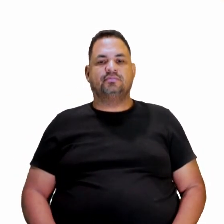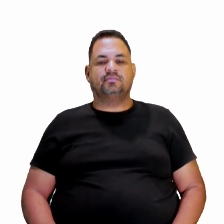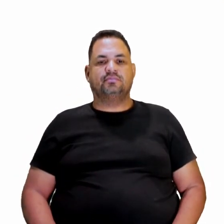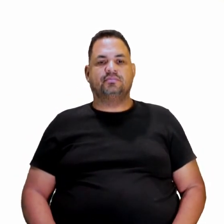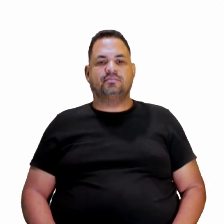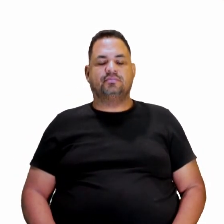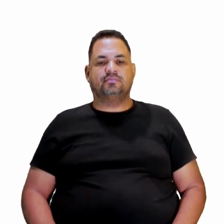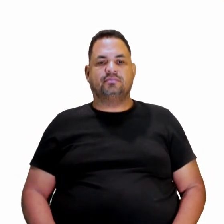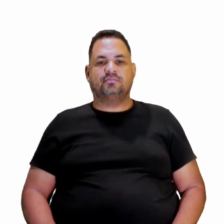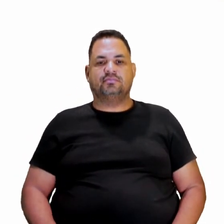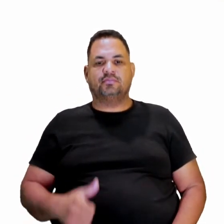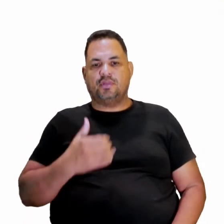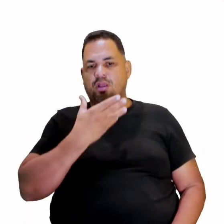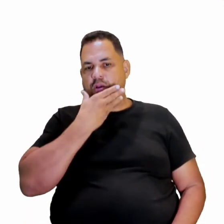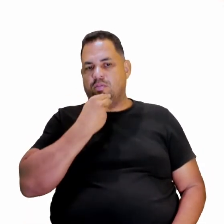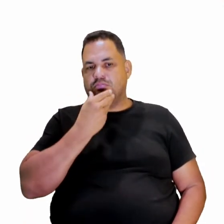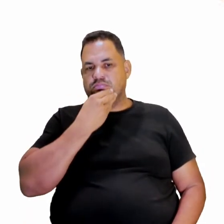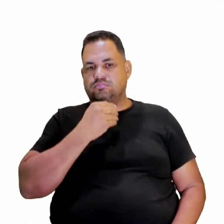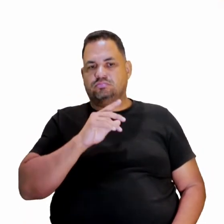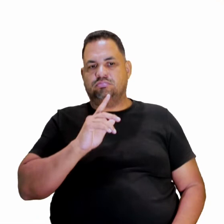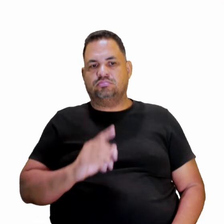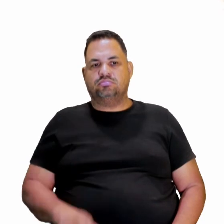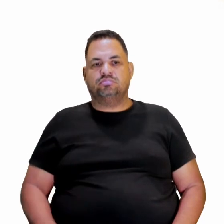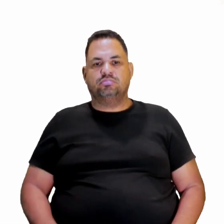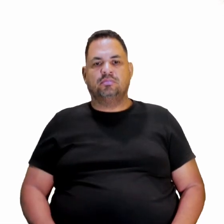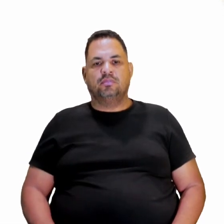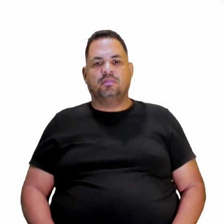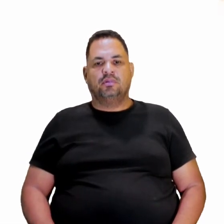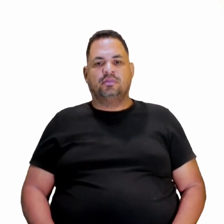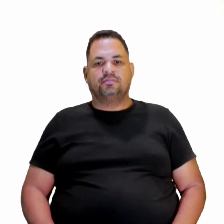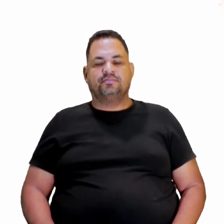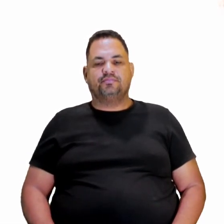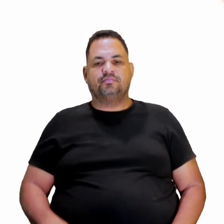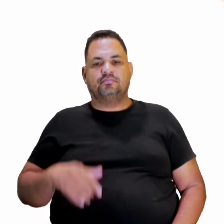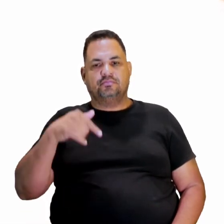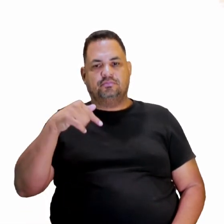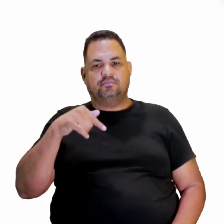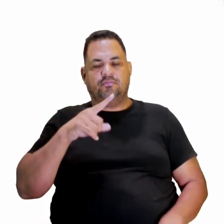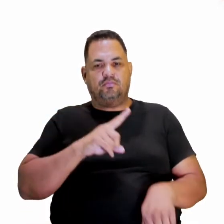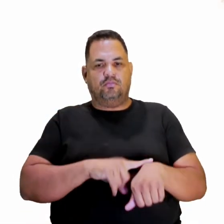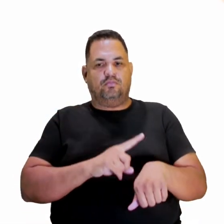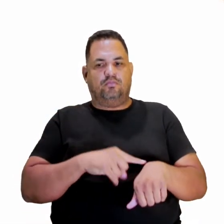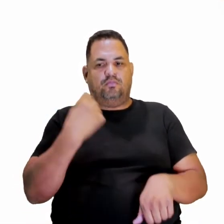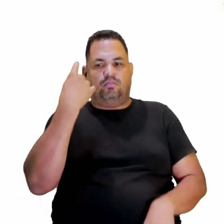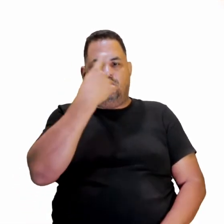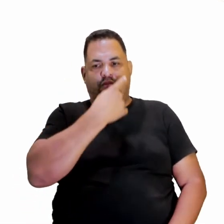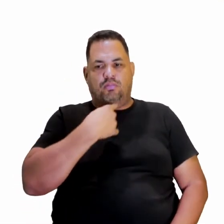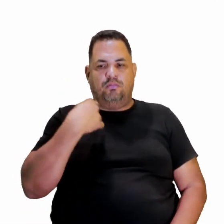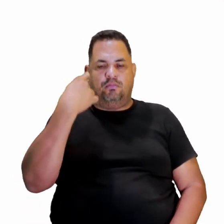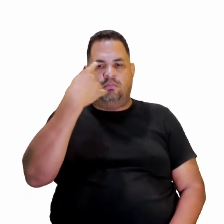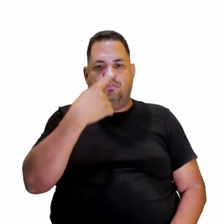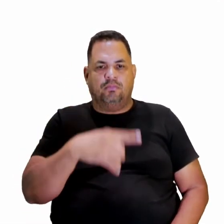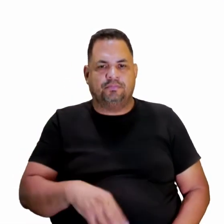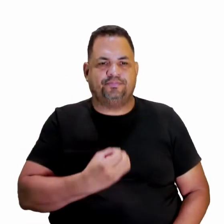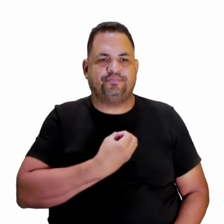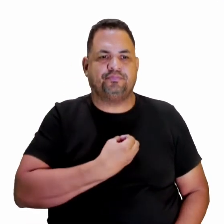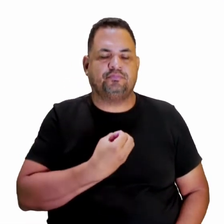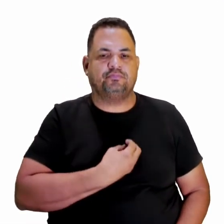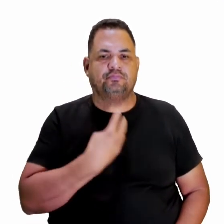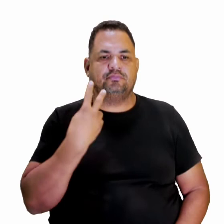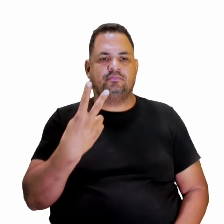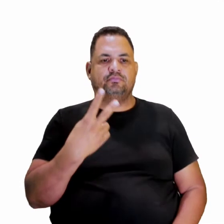Ele, no caso, Jen, por exemplo, é um homem, ele acordou, he got up at 7. Beleza? Como é que vai ficar número